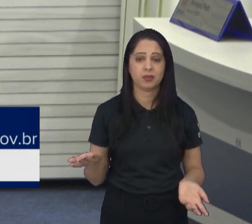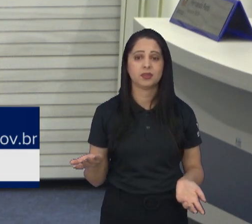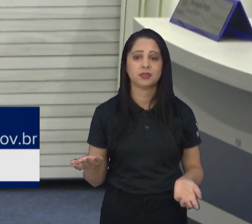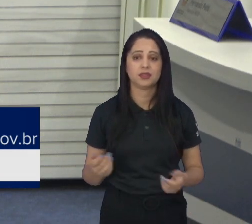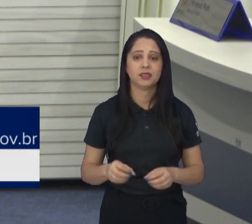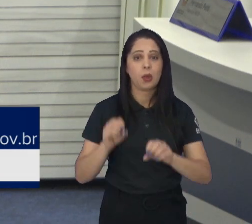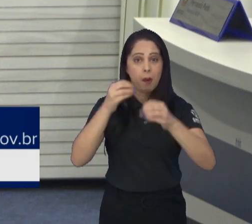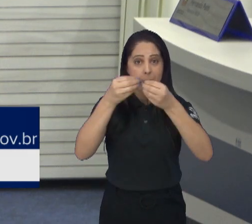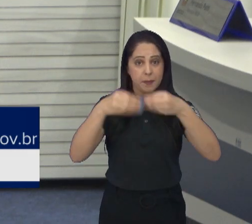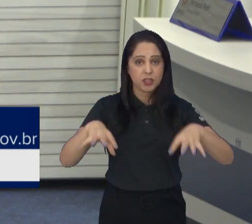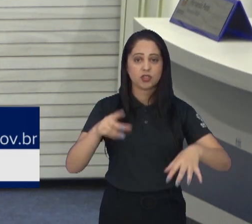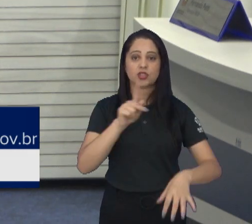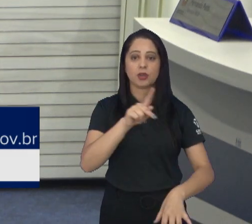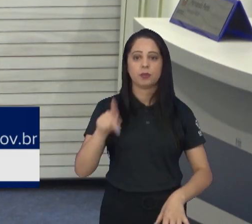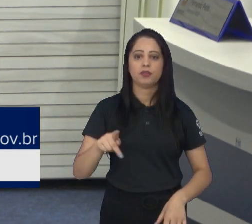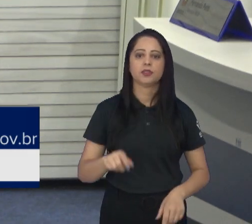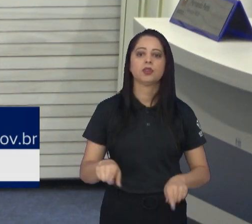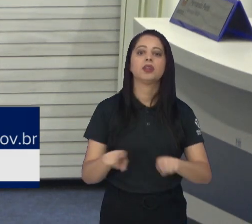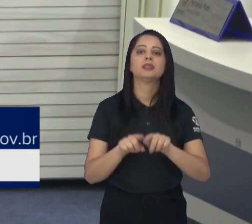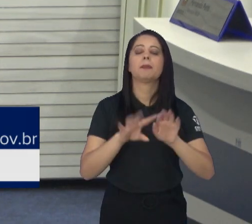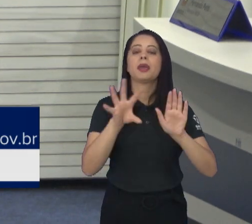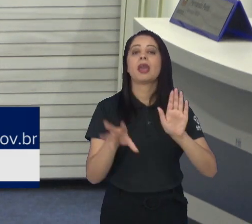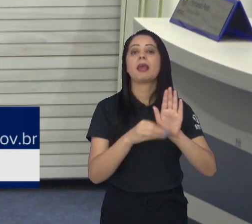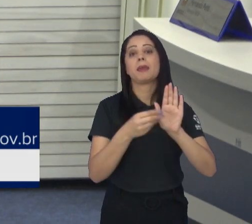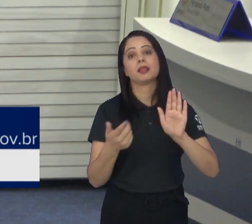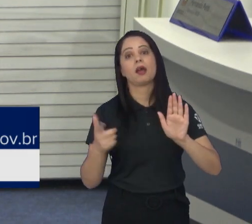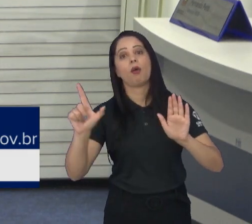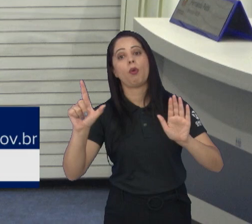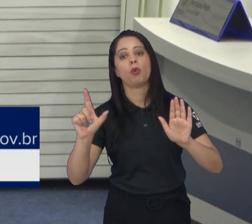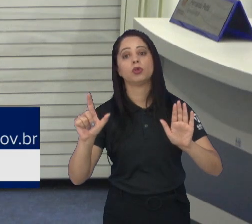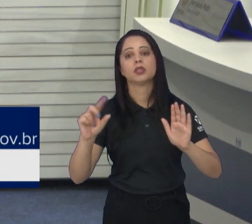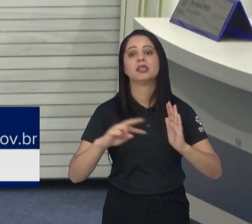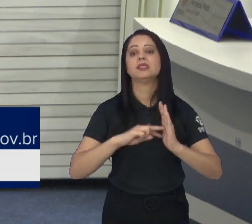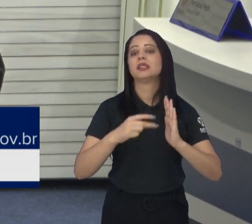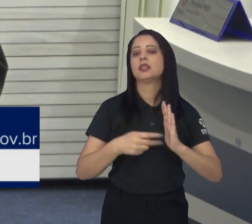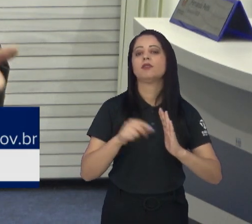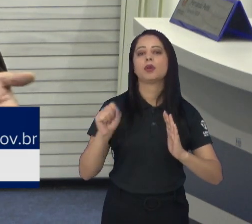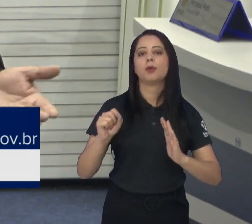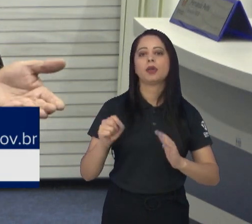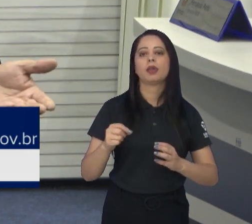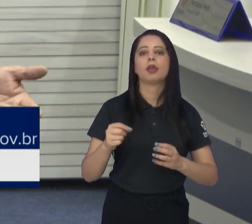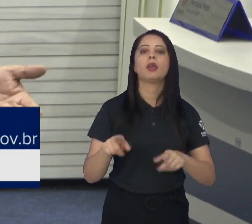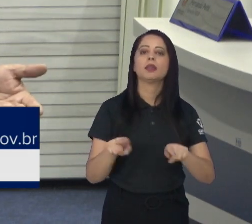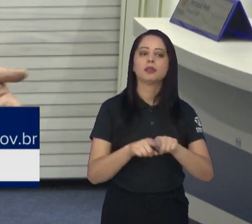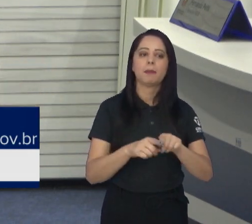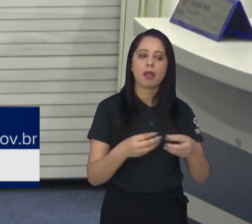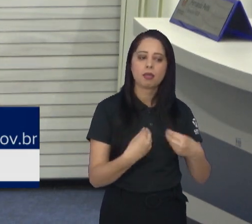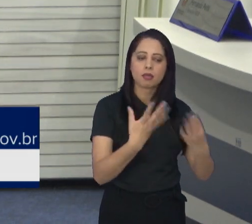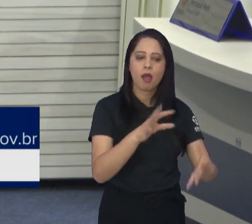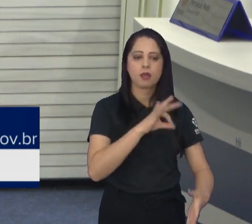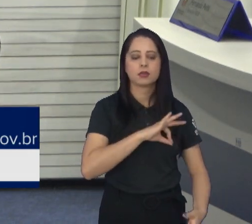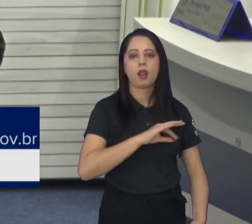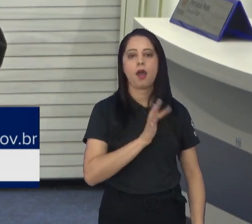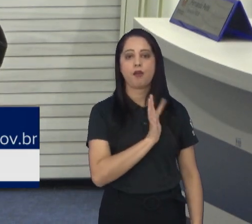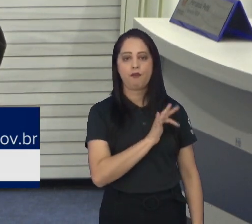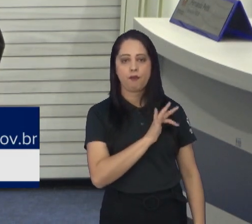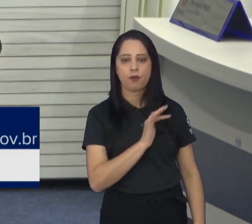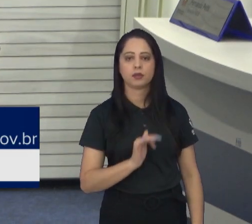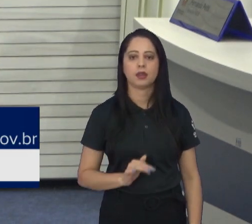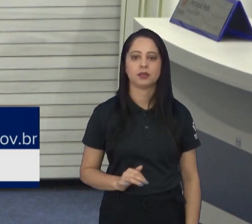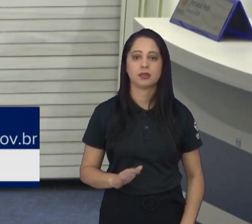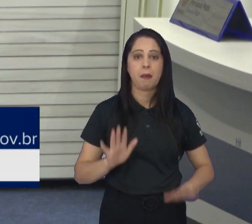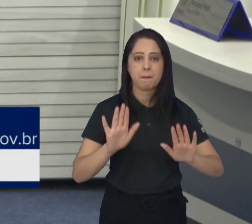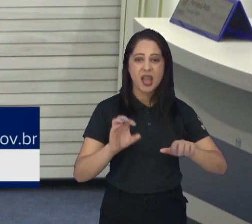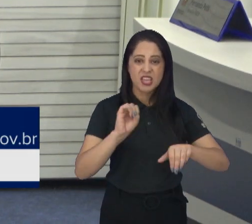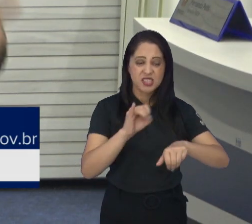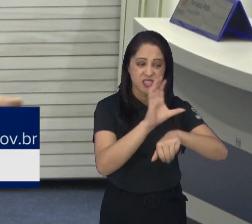nossa rede. A outra emenda é estender aos professores da Fundaz, da Cedinha, etc. Tal. Se há